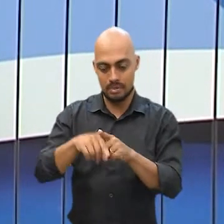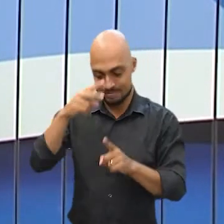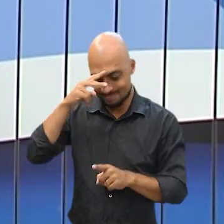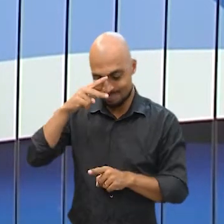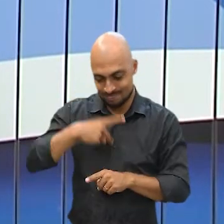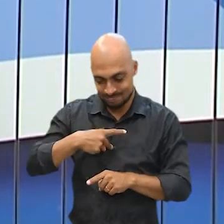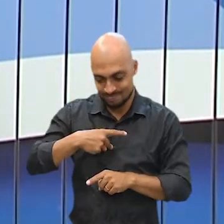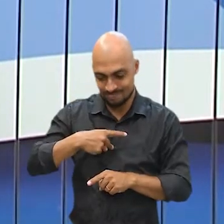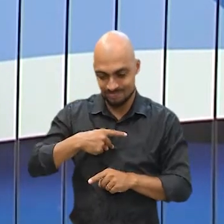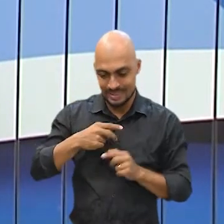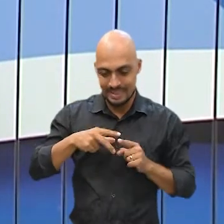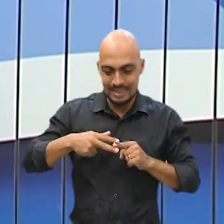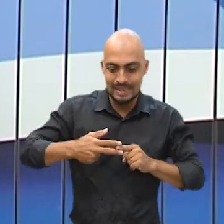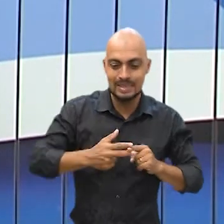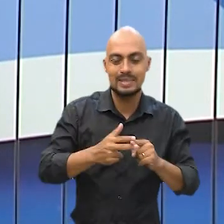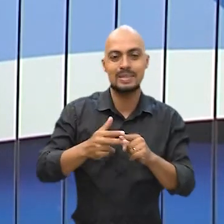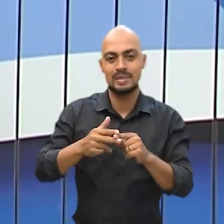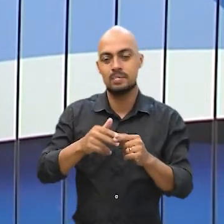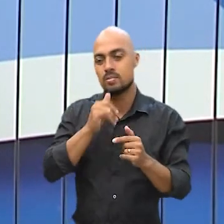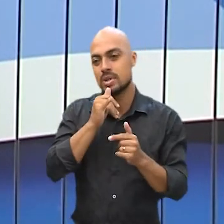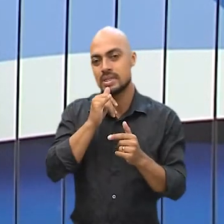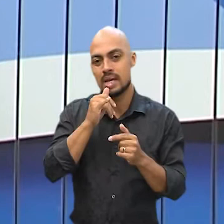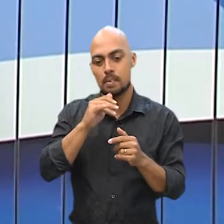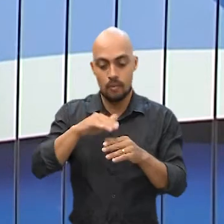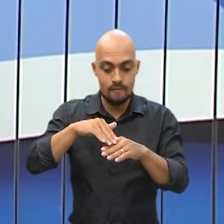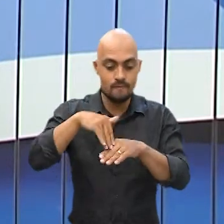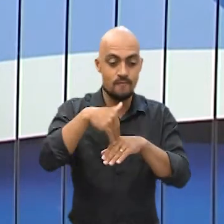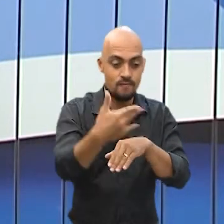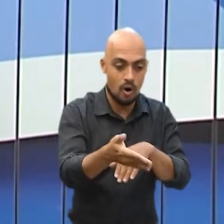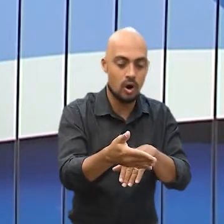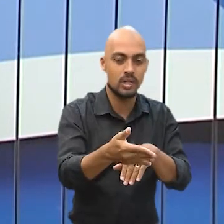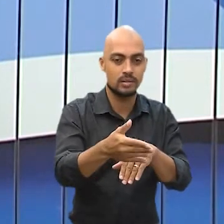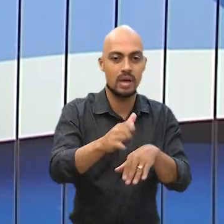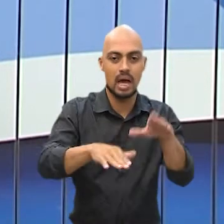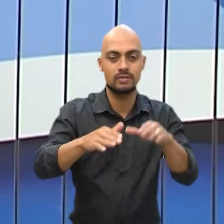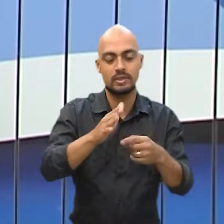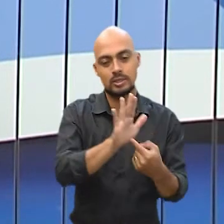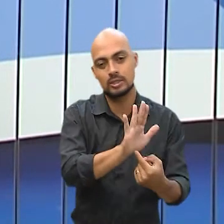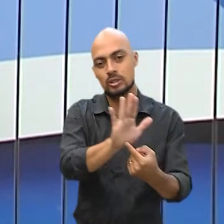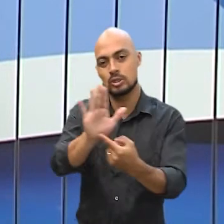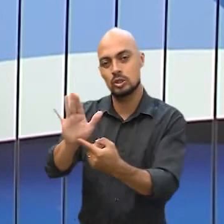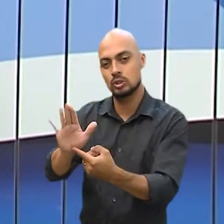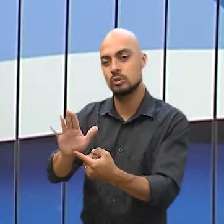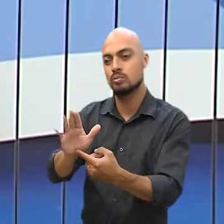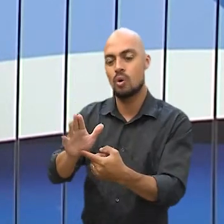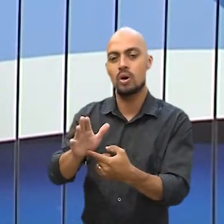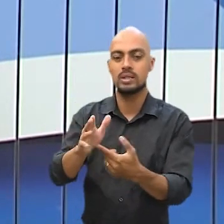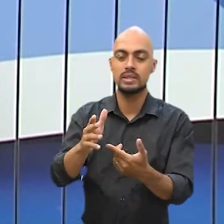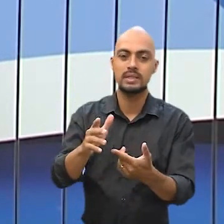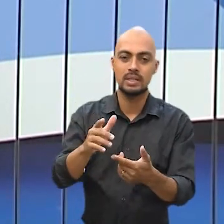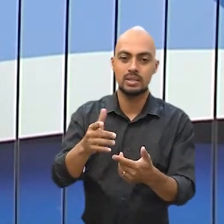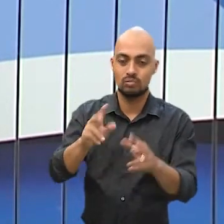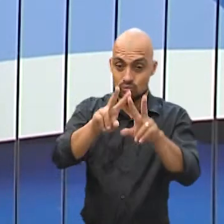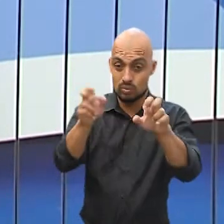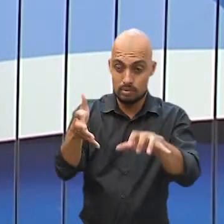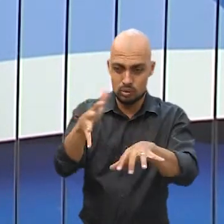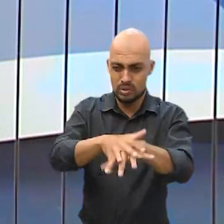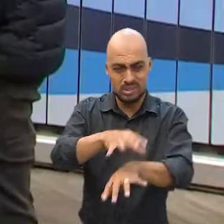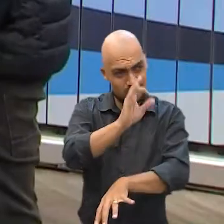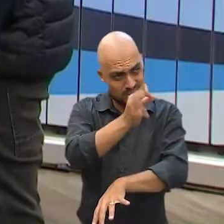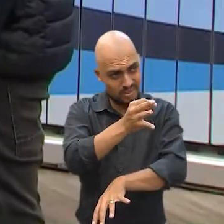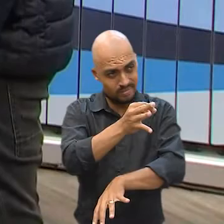é? Que evidencia, inclusive, lacunas que as escolas apresentam com relação à inclusão. É isso